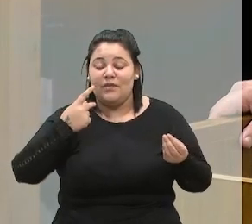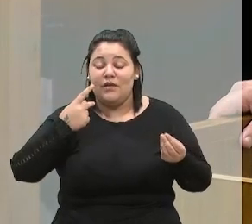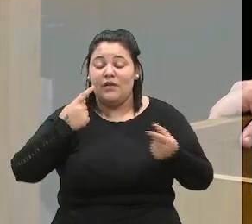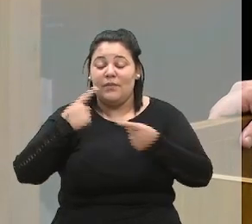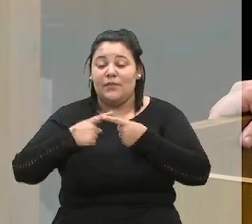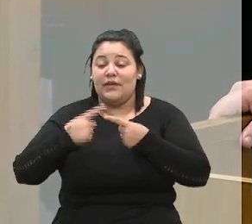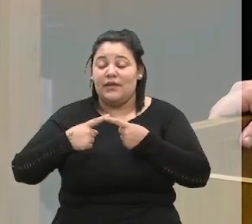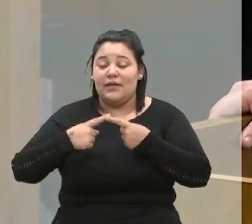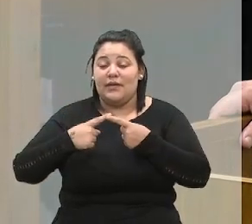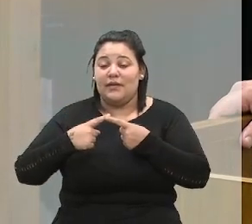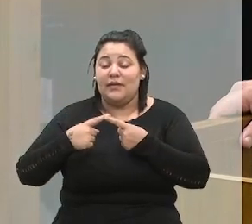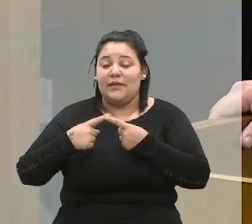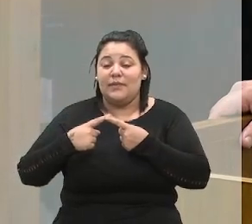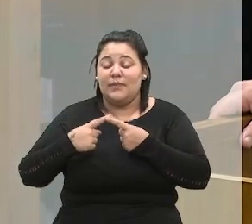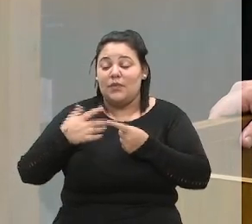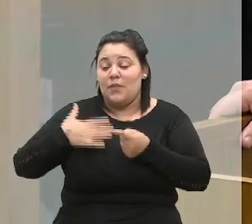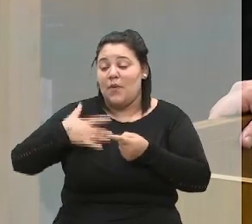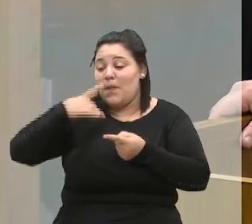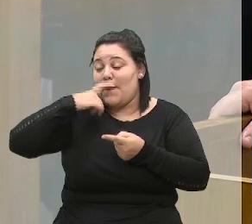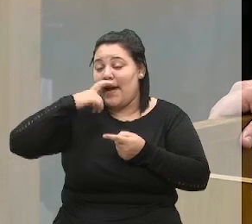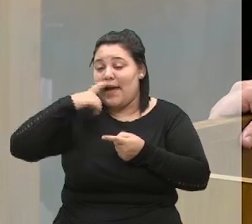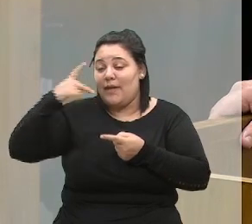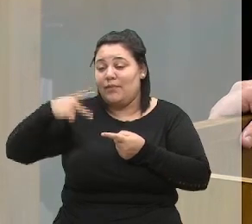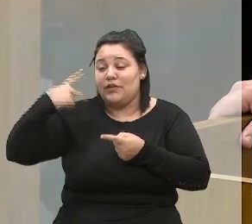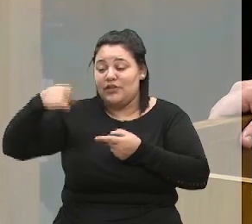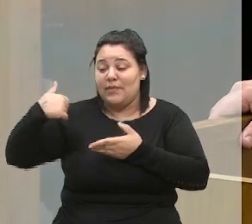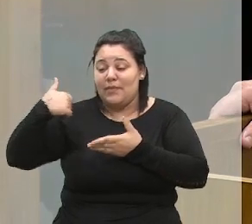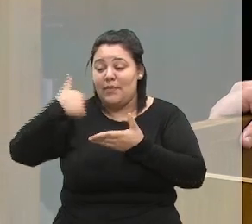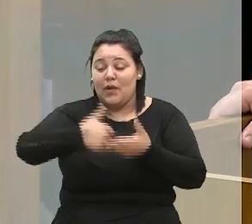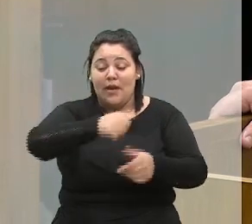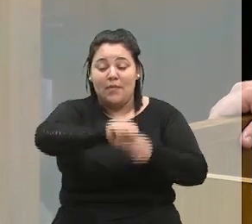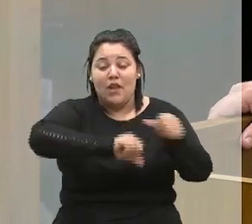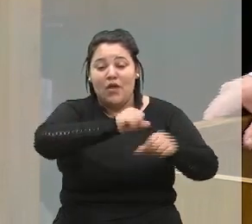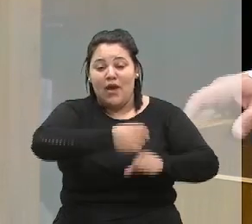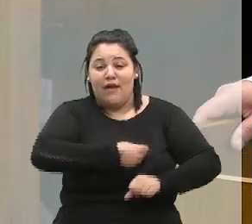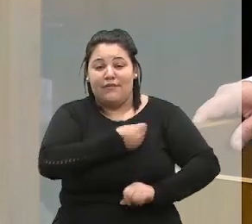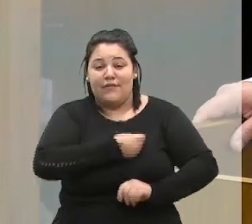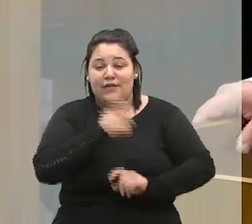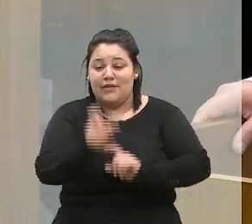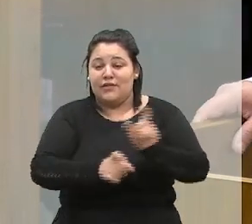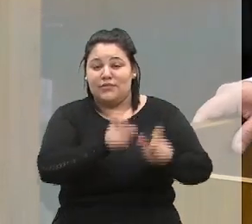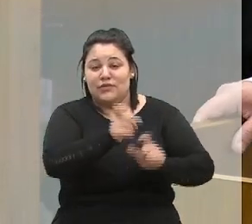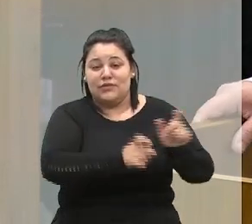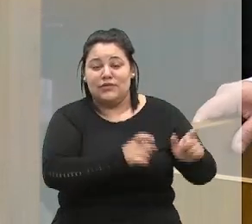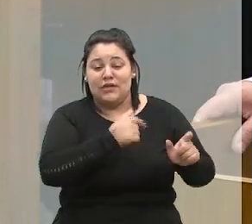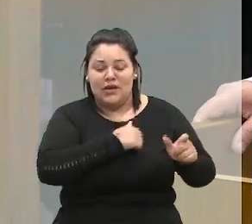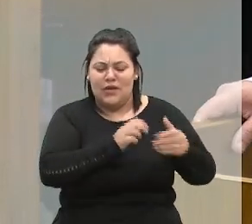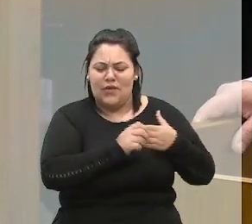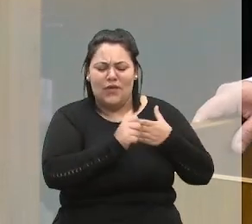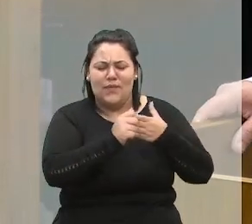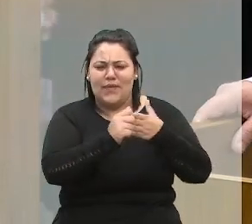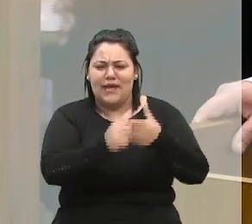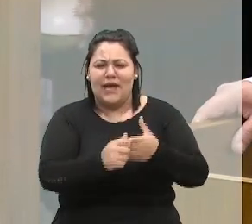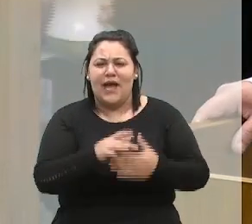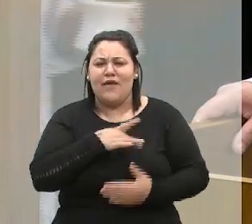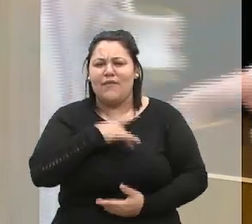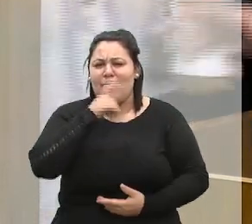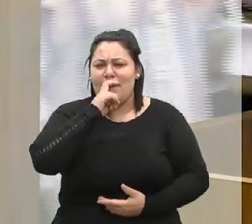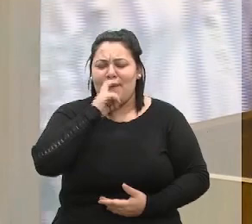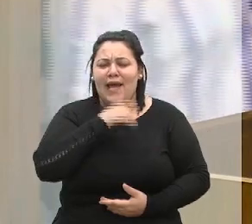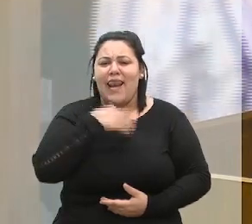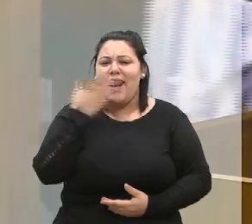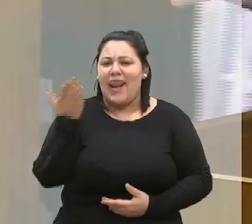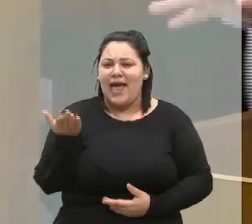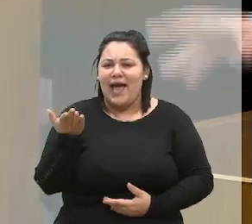transformação para melhorar a vida das pessoas. Eu acompanhava ele lá nos comícios, naquele